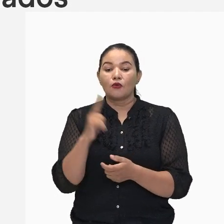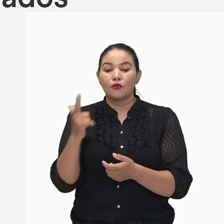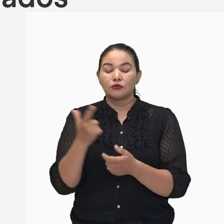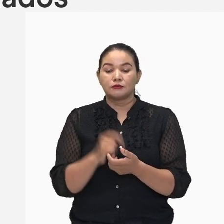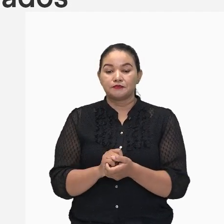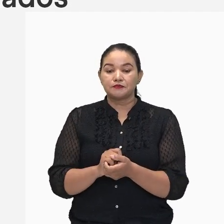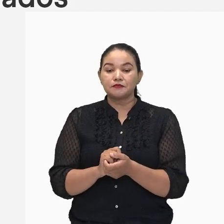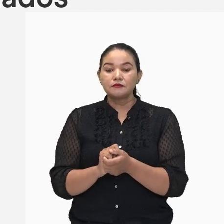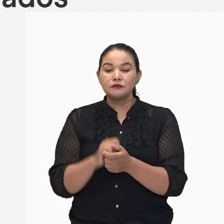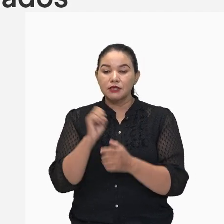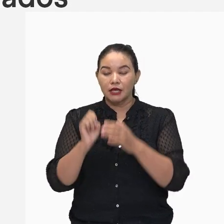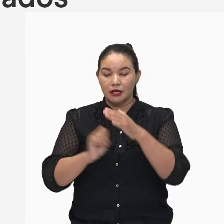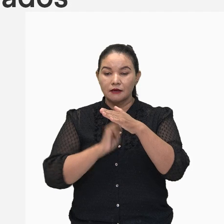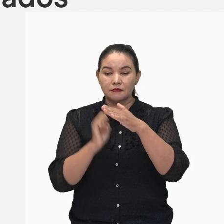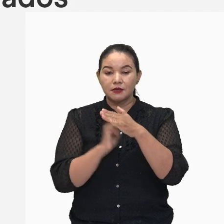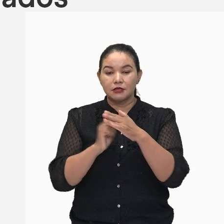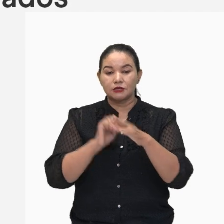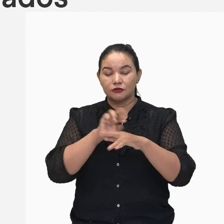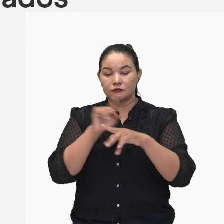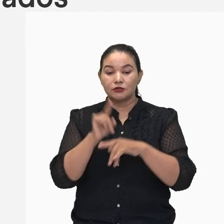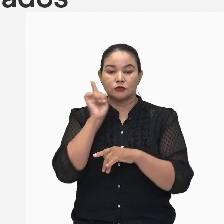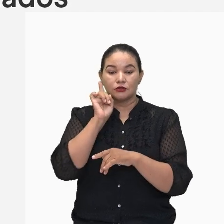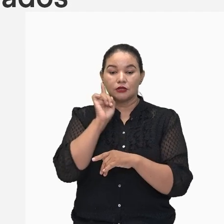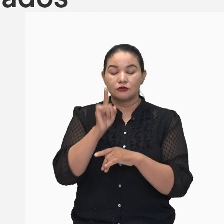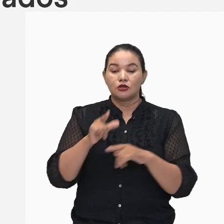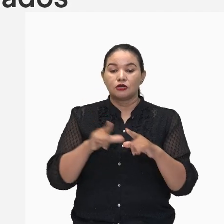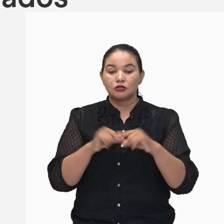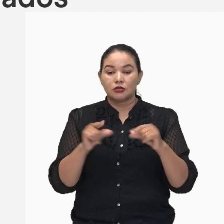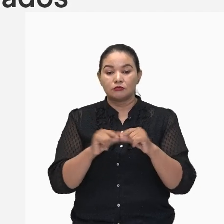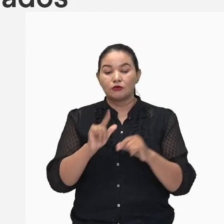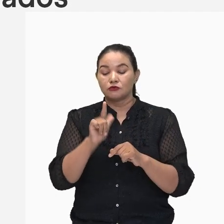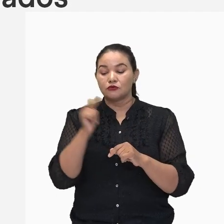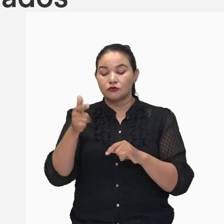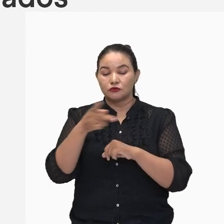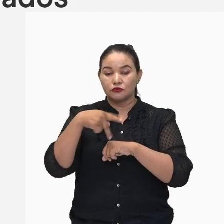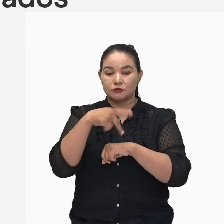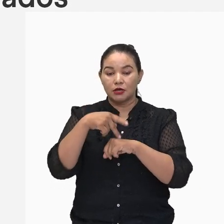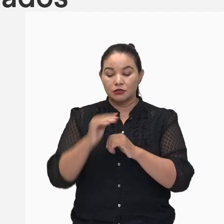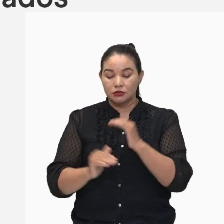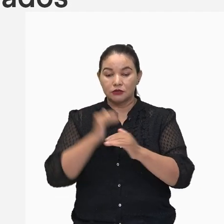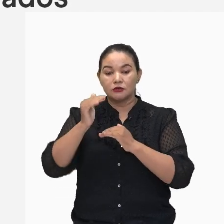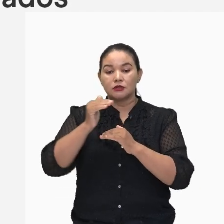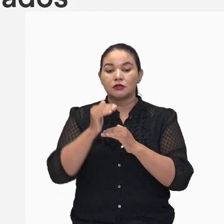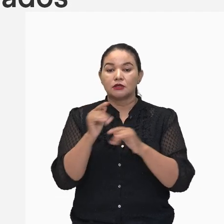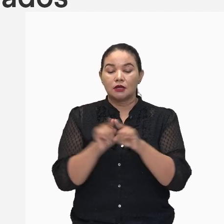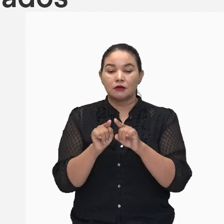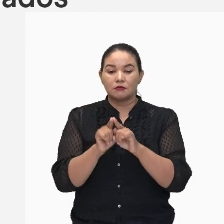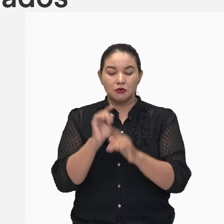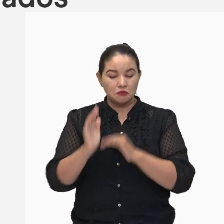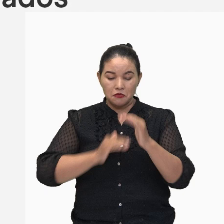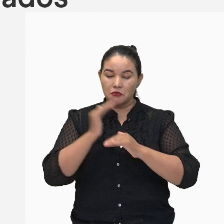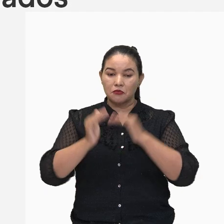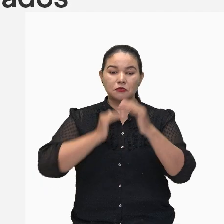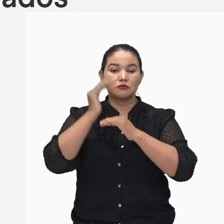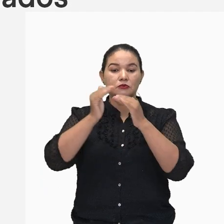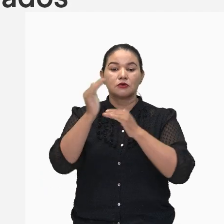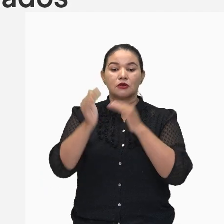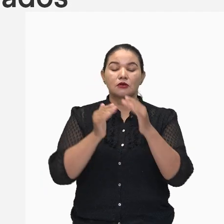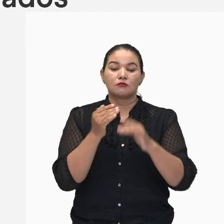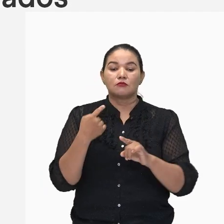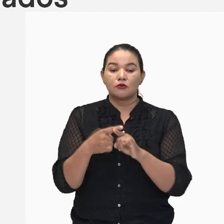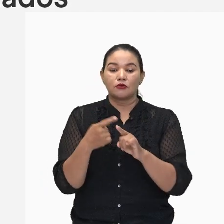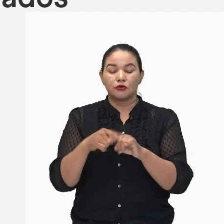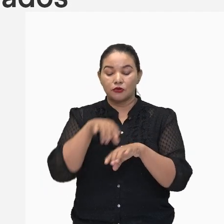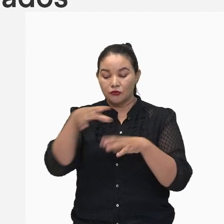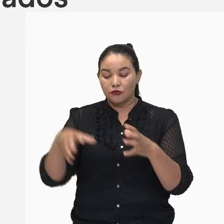Japão e de outros países desenvolvidos também começam a se desenvolver cada vez mais com os